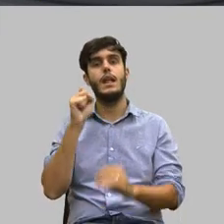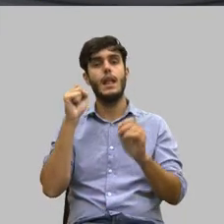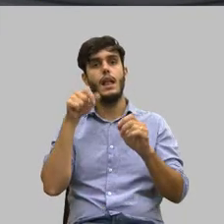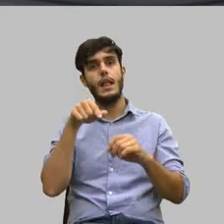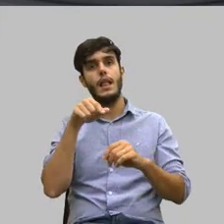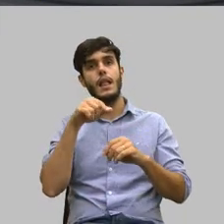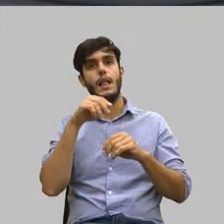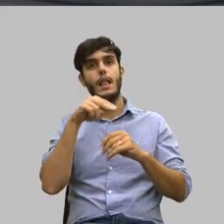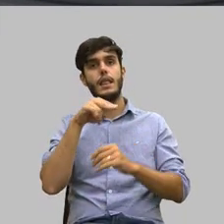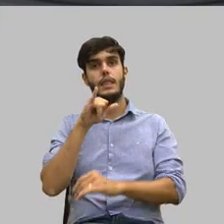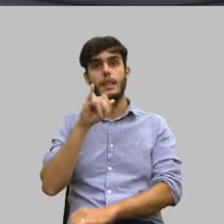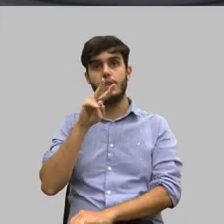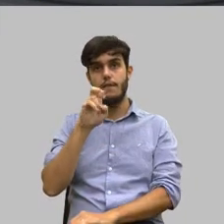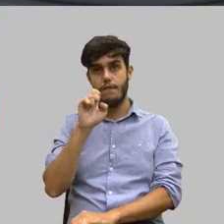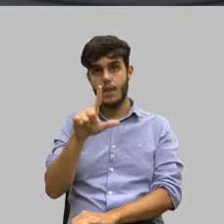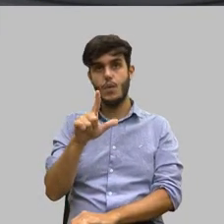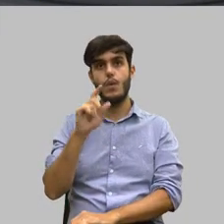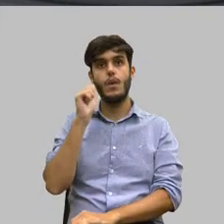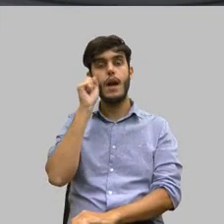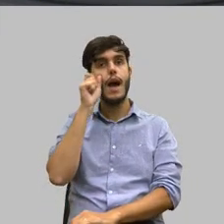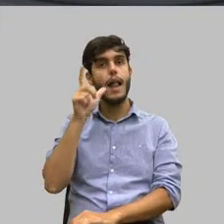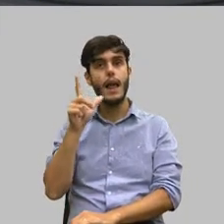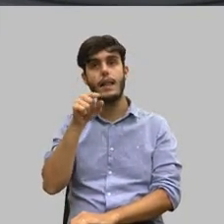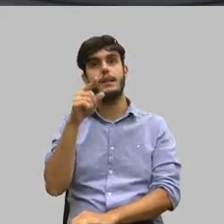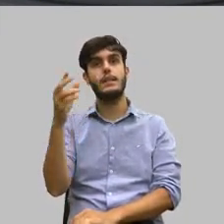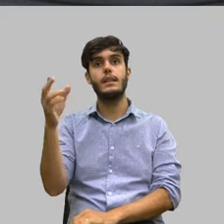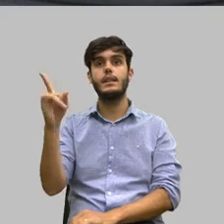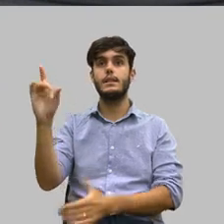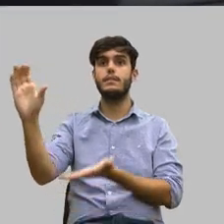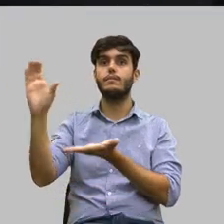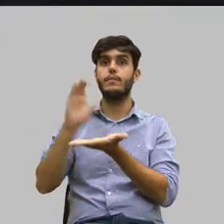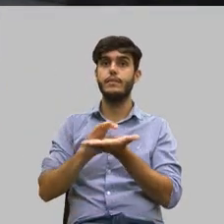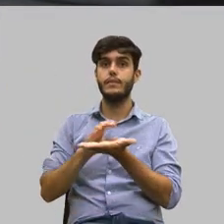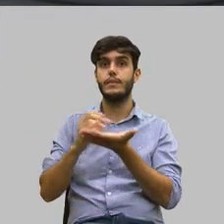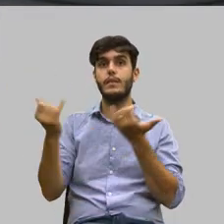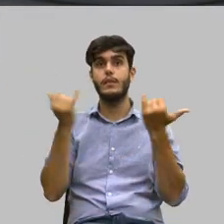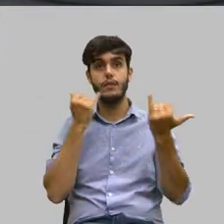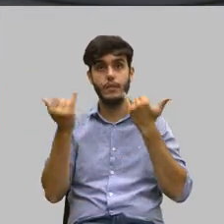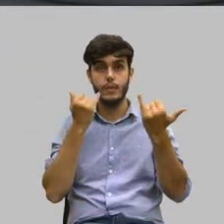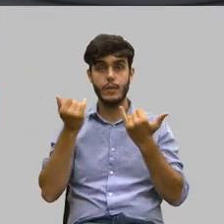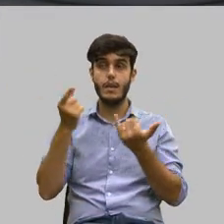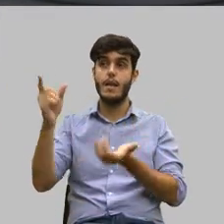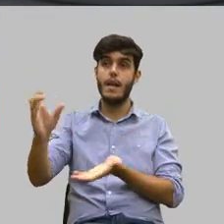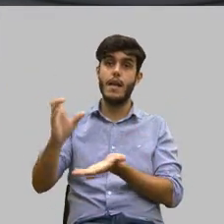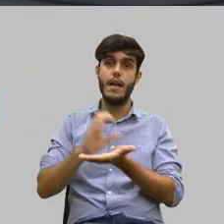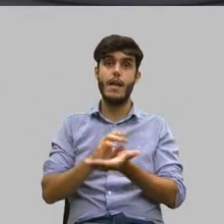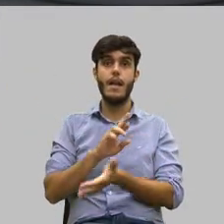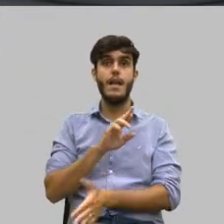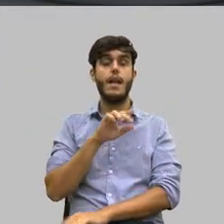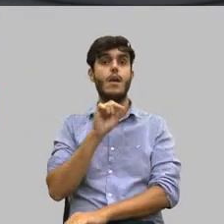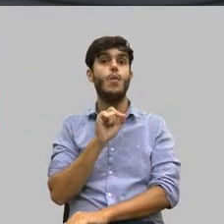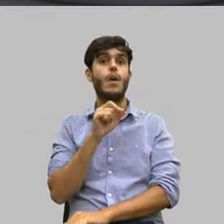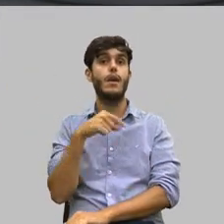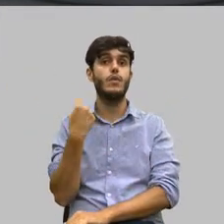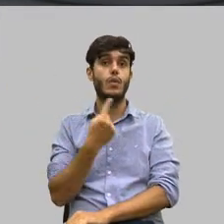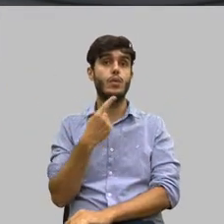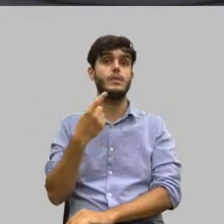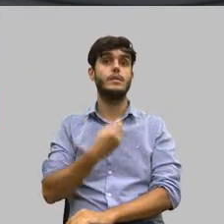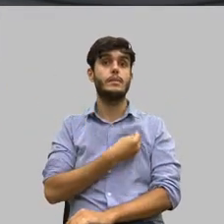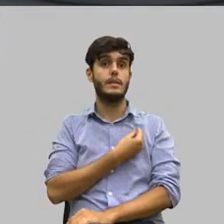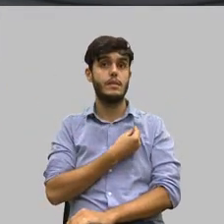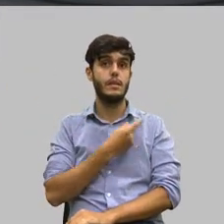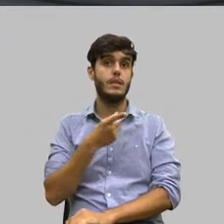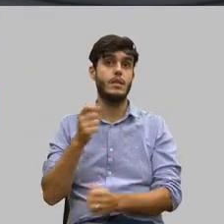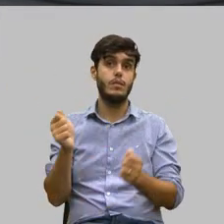apenas recebe também as informações então nós somos os detentores da informação e temos que atuar então nós participamos de operações